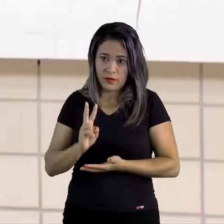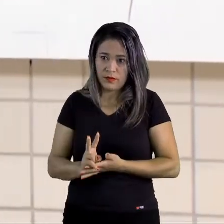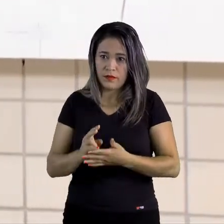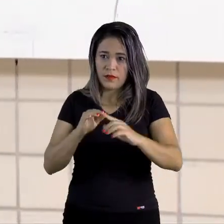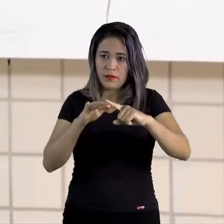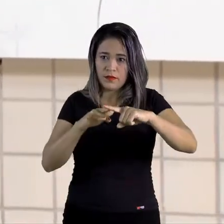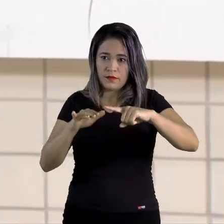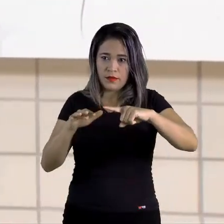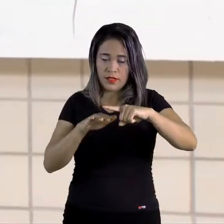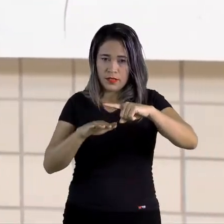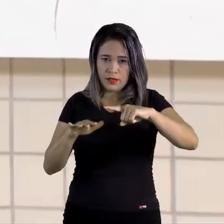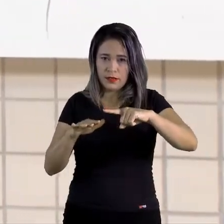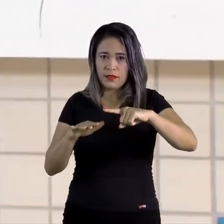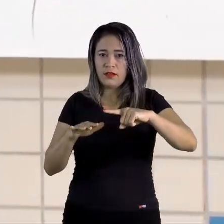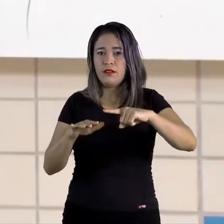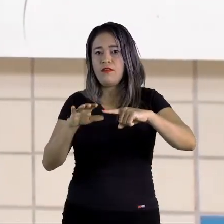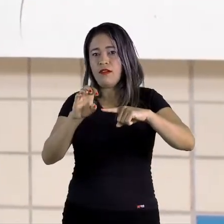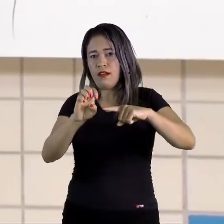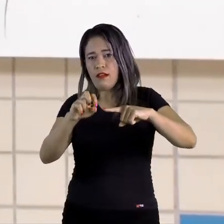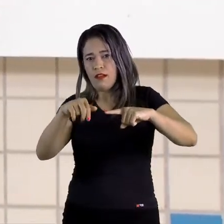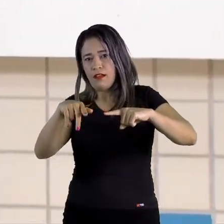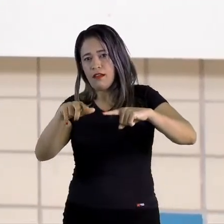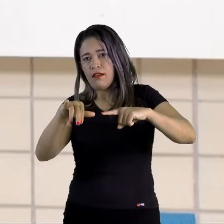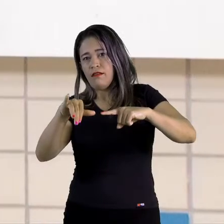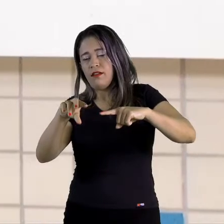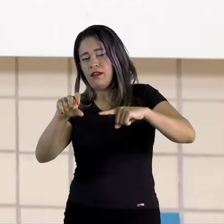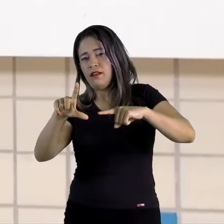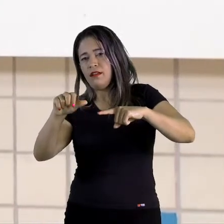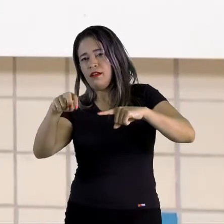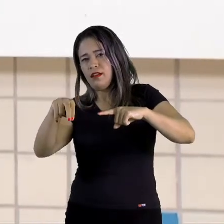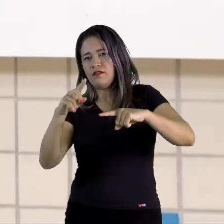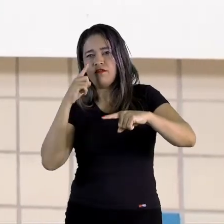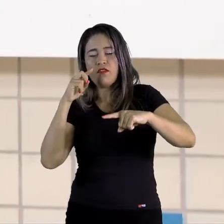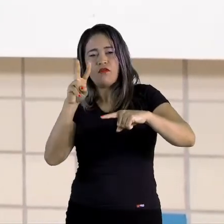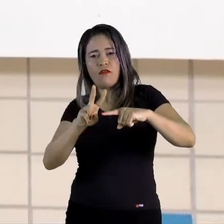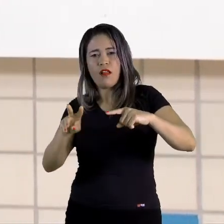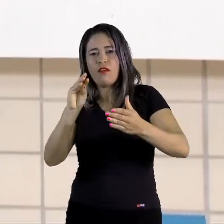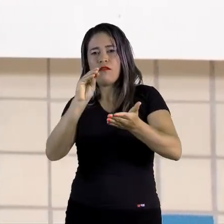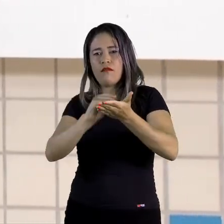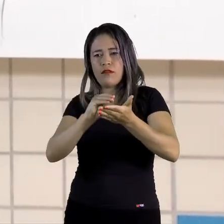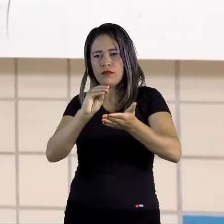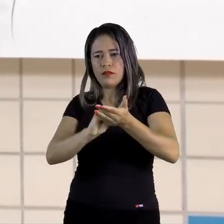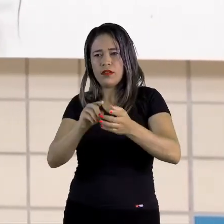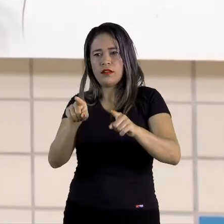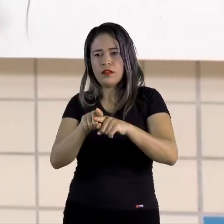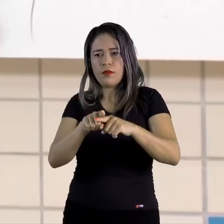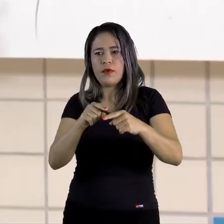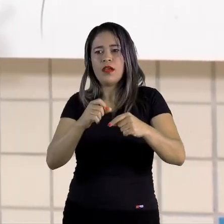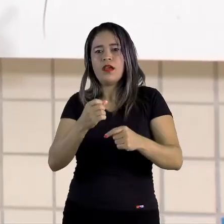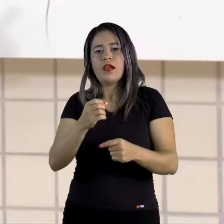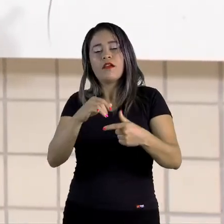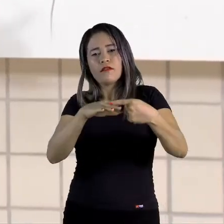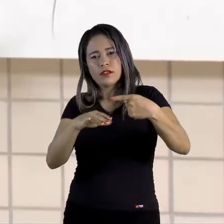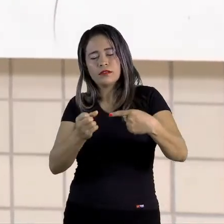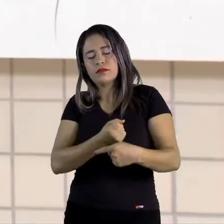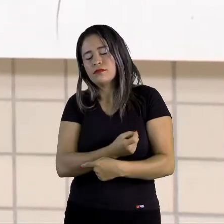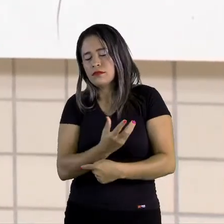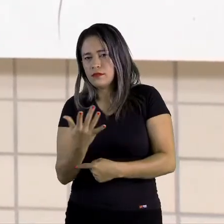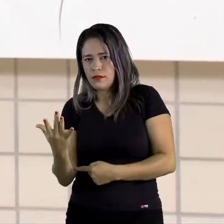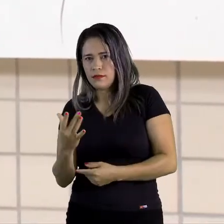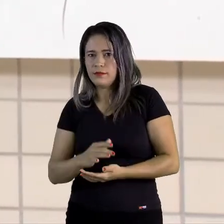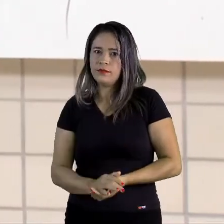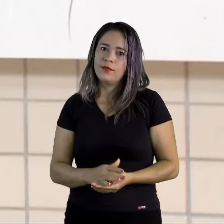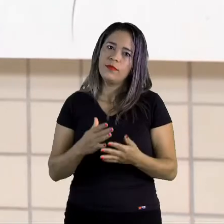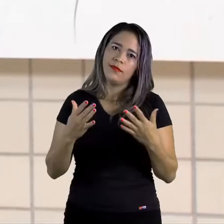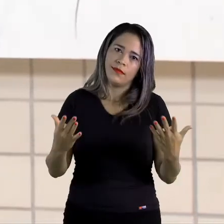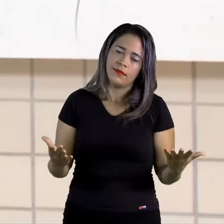frações equivalentes, revisamos, vimos o valor que faltava, vimos fração de quantidades. Ok, turma? No mais,